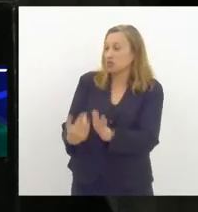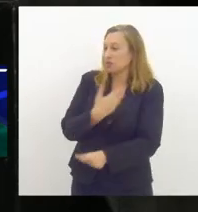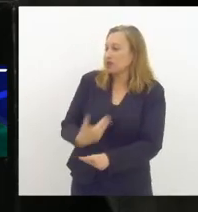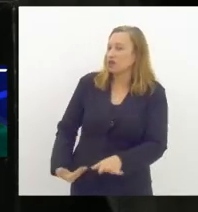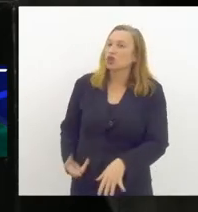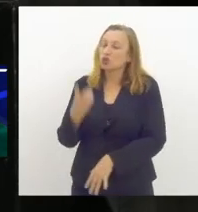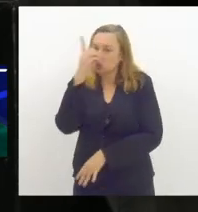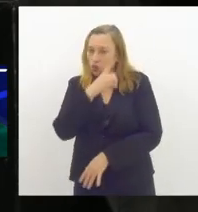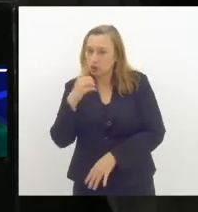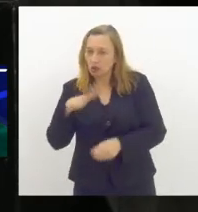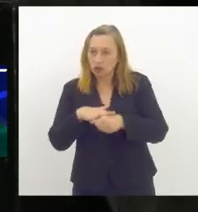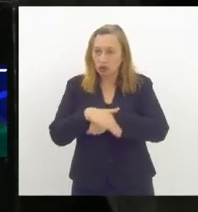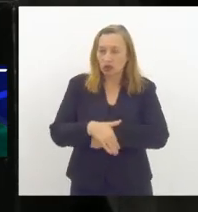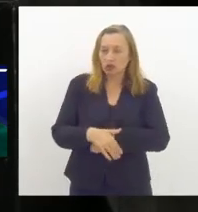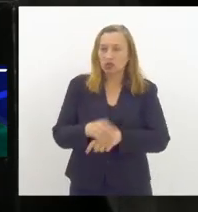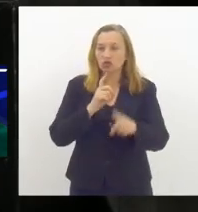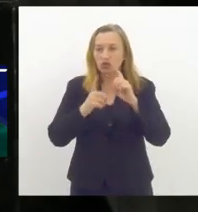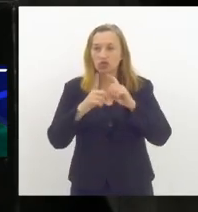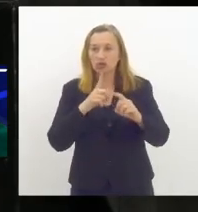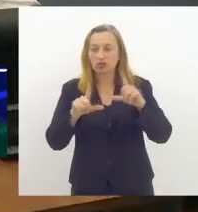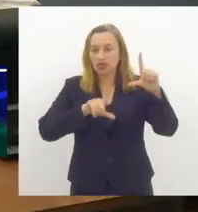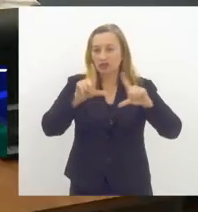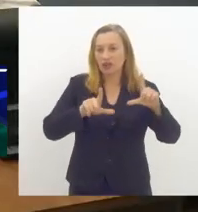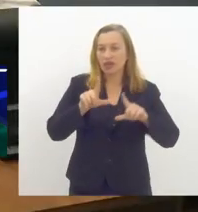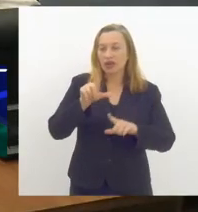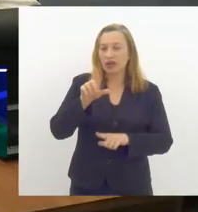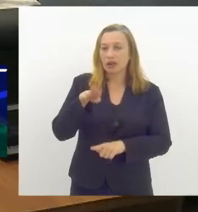domingo à noite o debate da Band